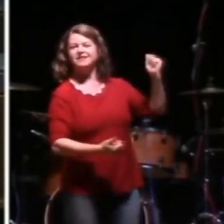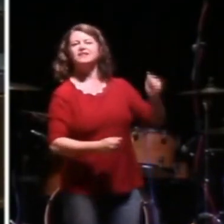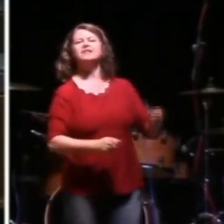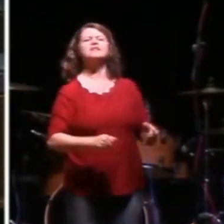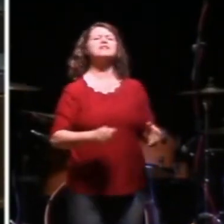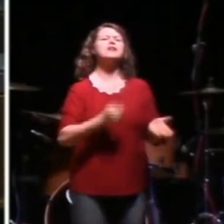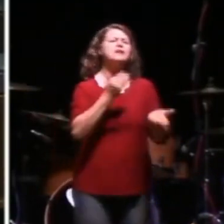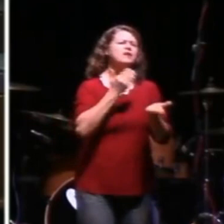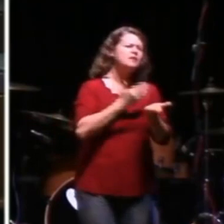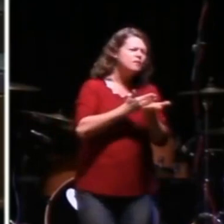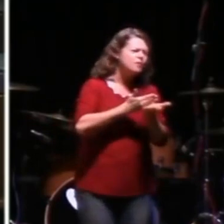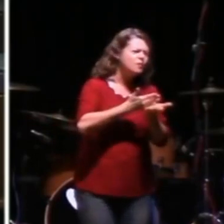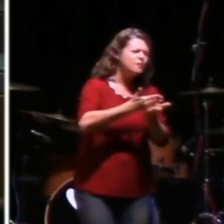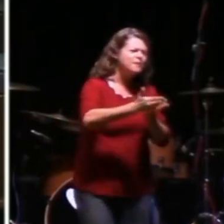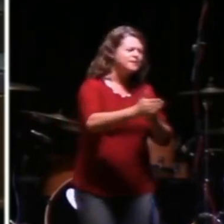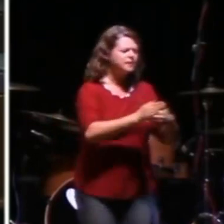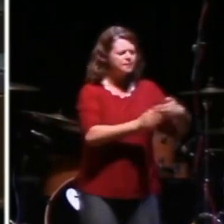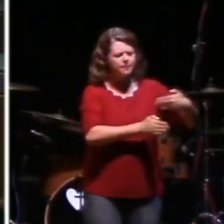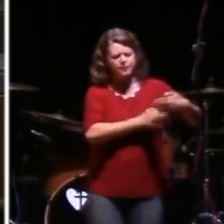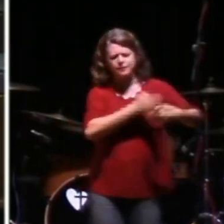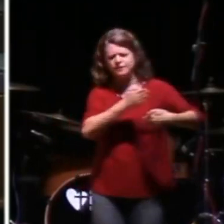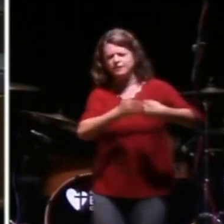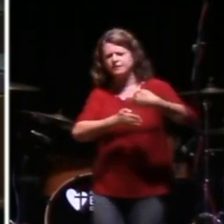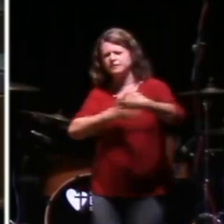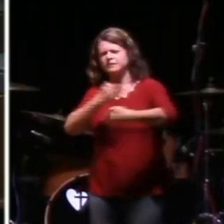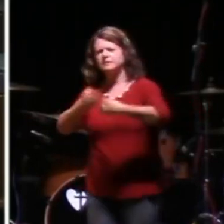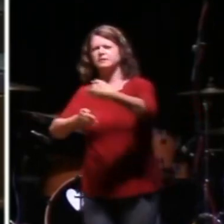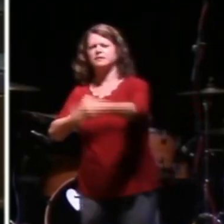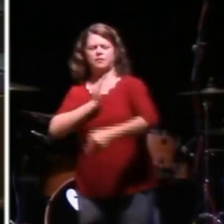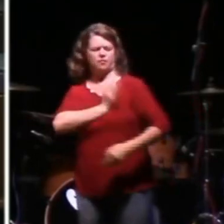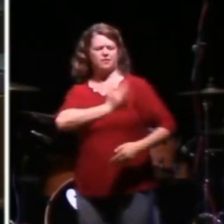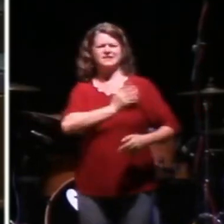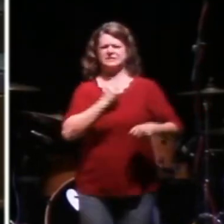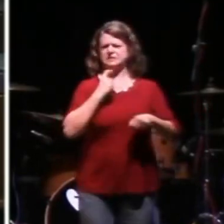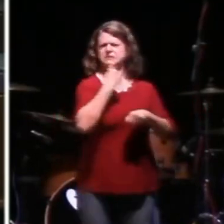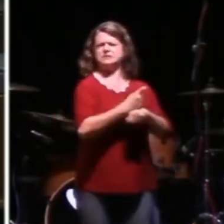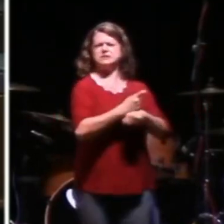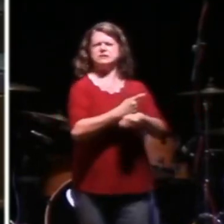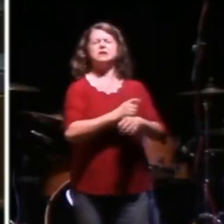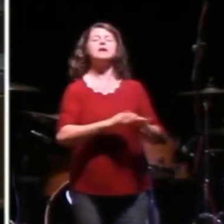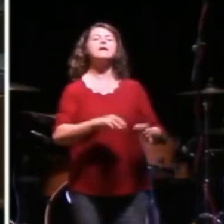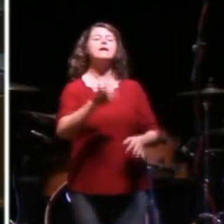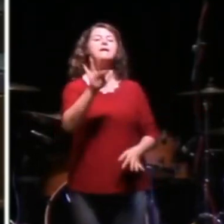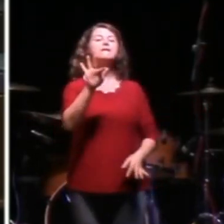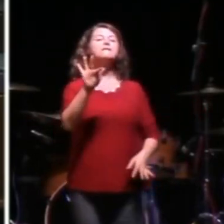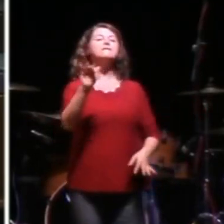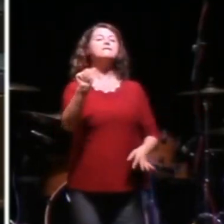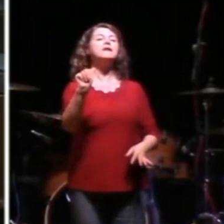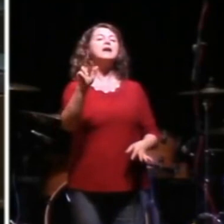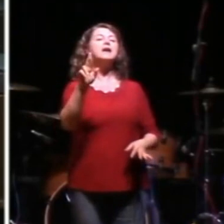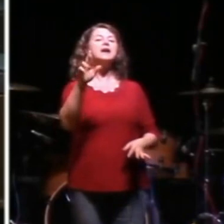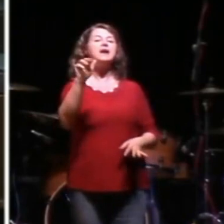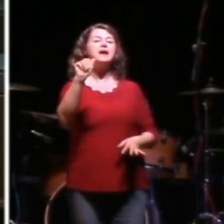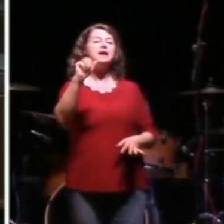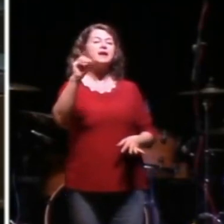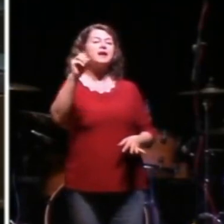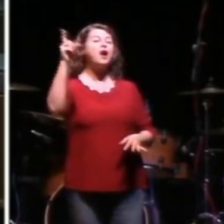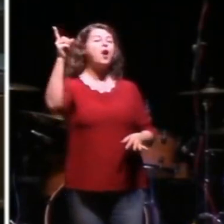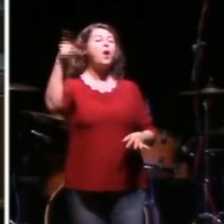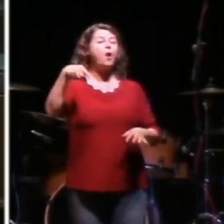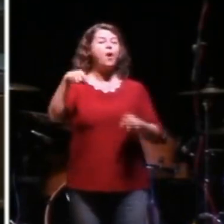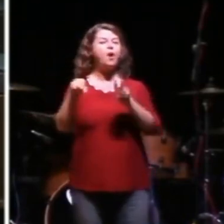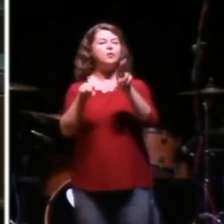do coração de um faraó gente ele era o maior rei do egito era o nome que se dava ao rei do egito